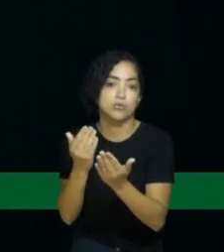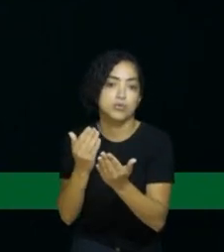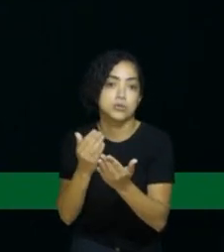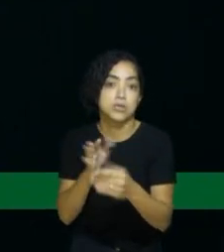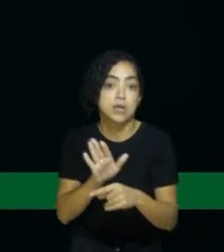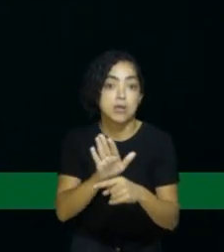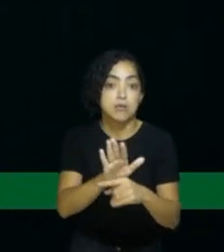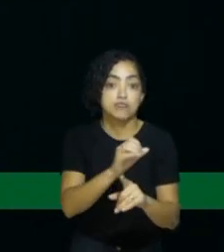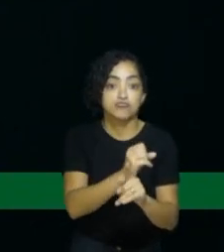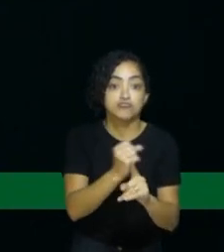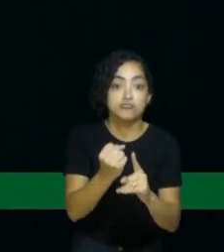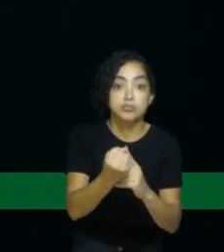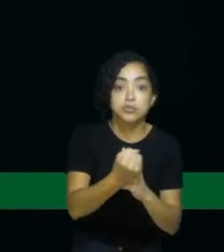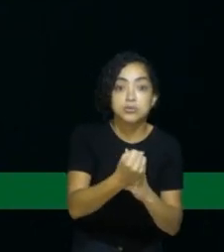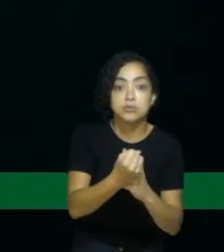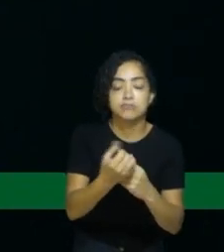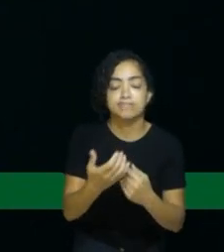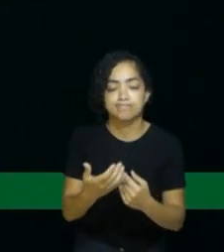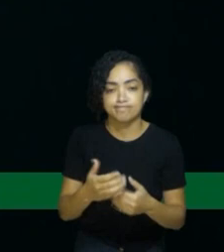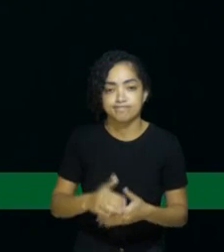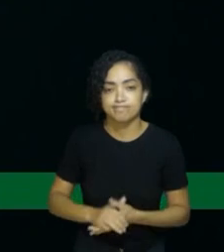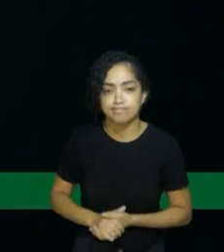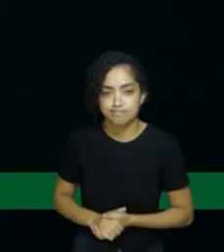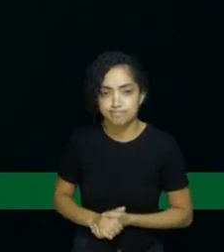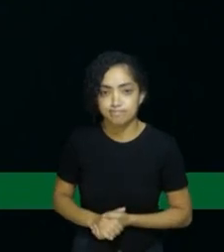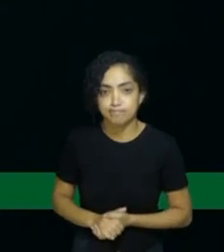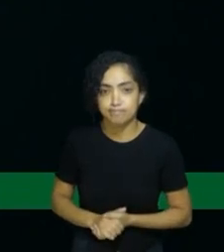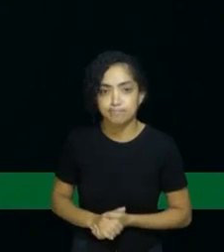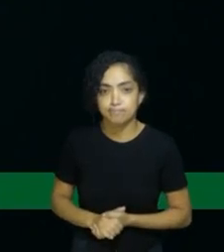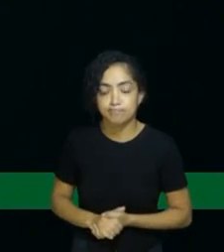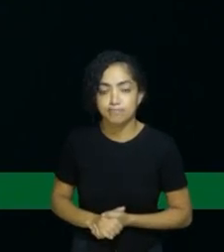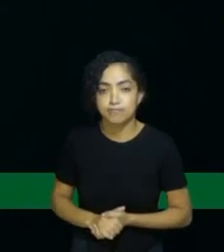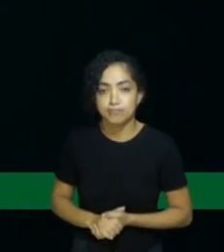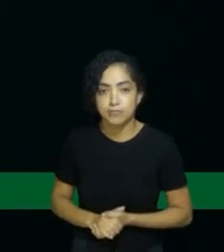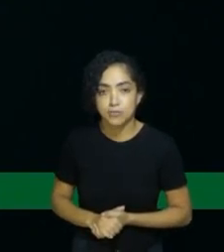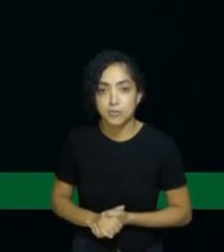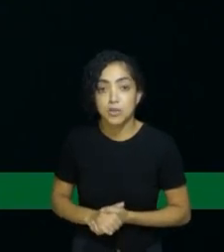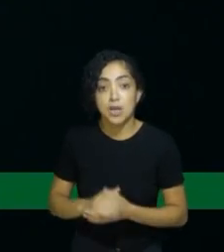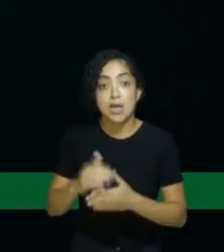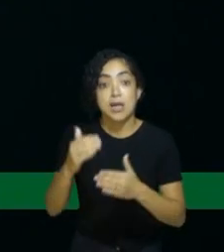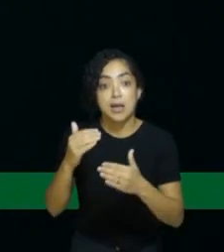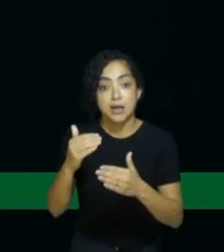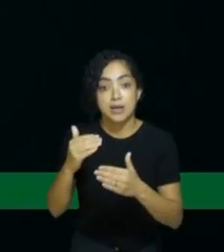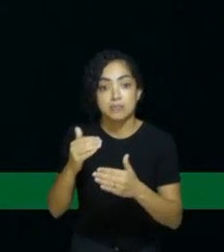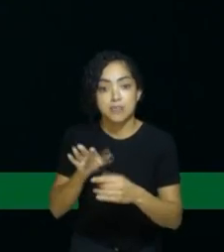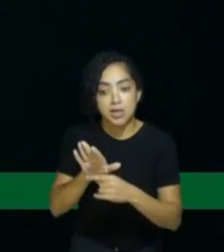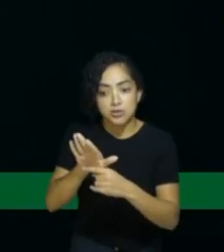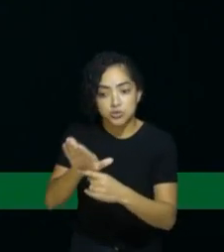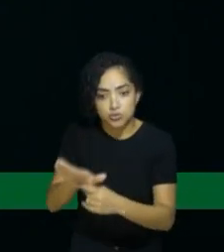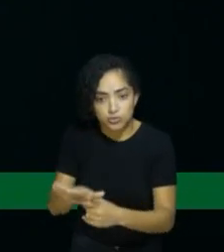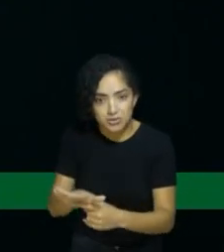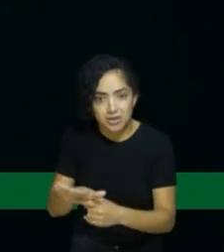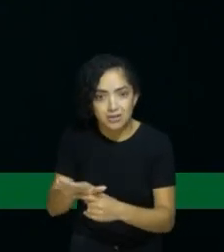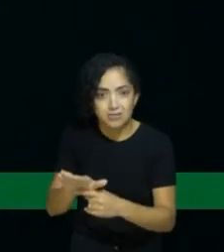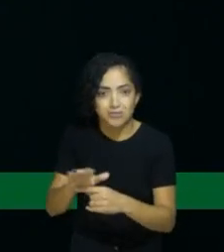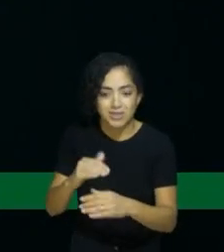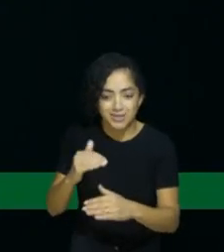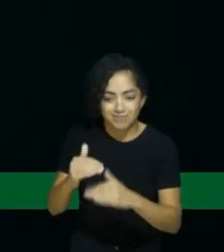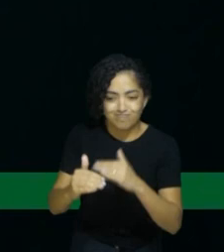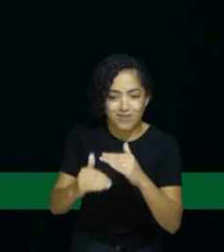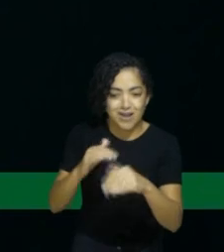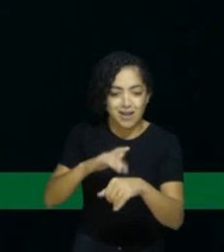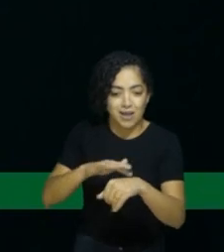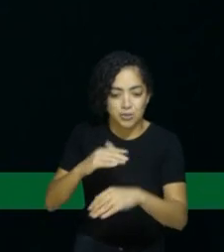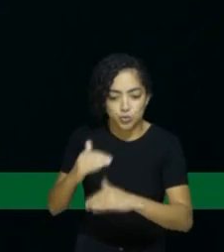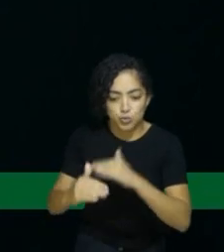estágios mais avançados da doença tal forma a retardar ao máximo a progressão da doença e